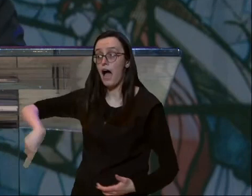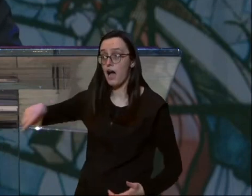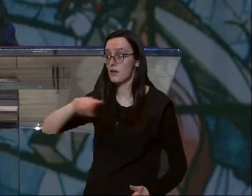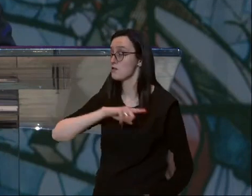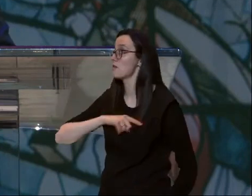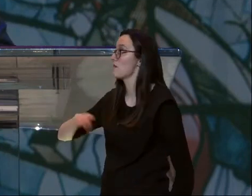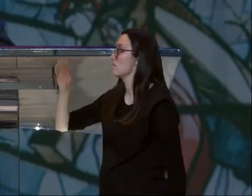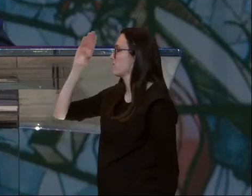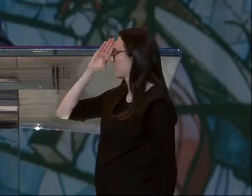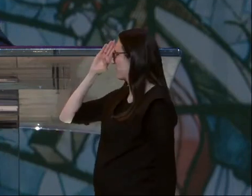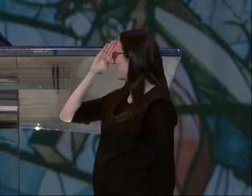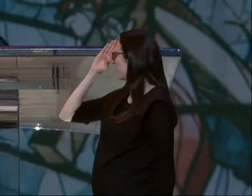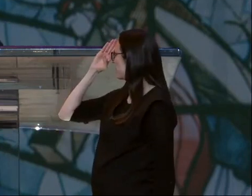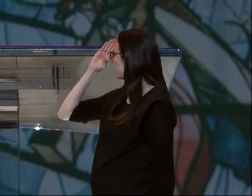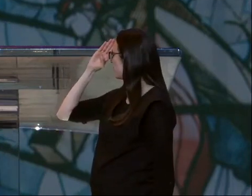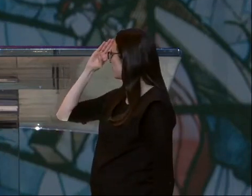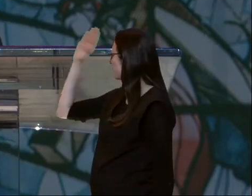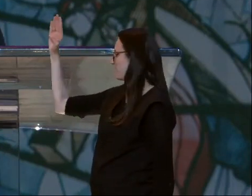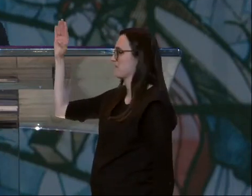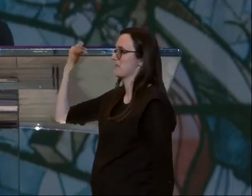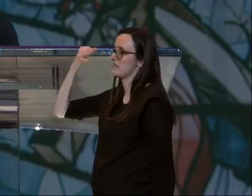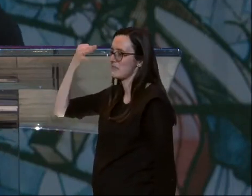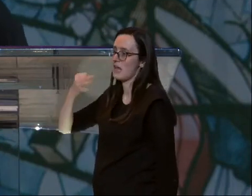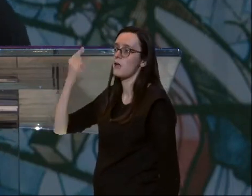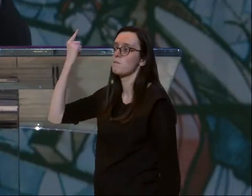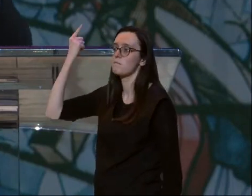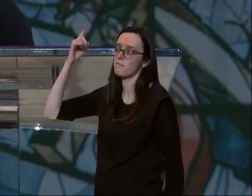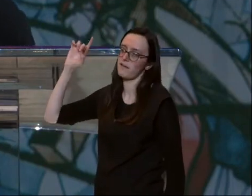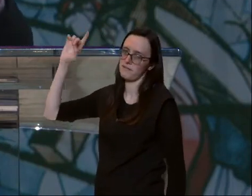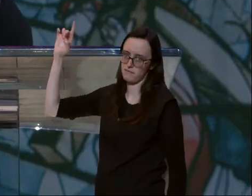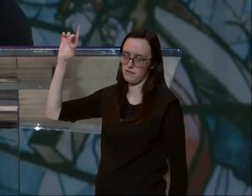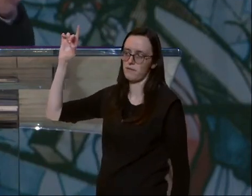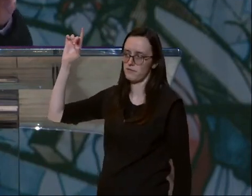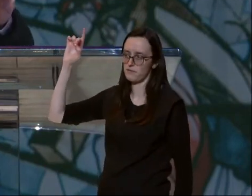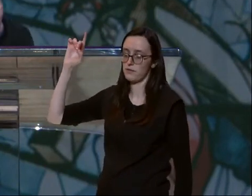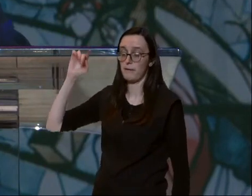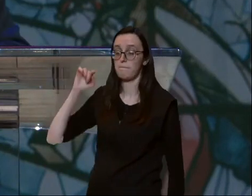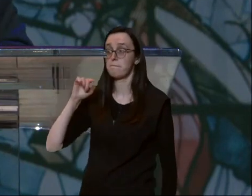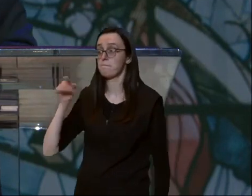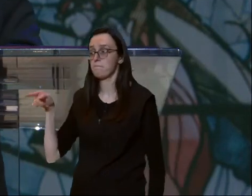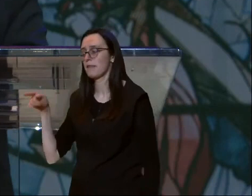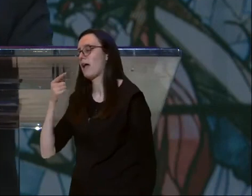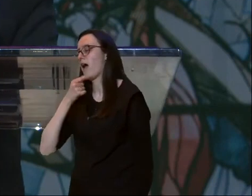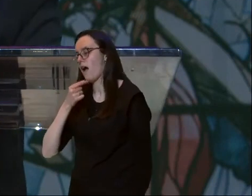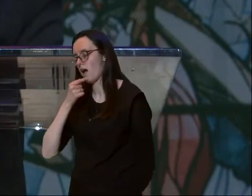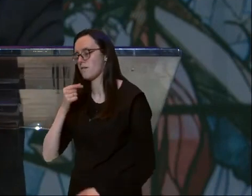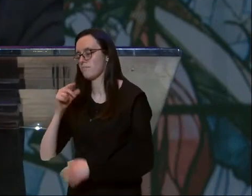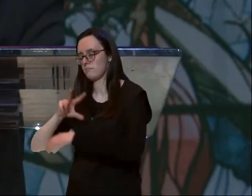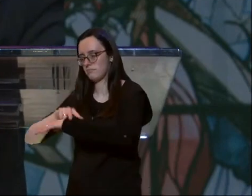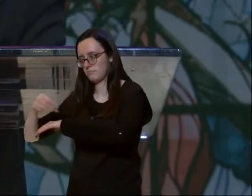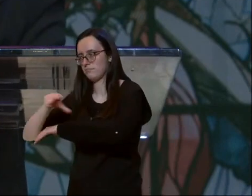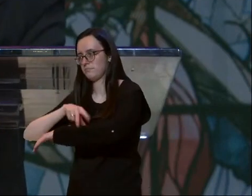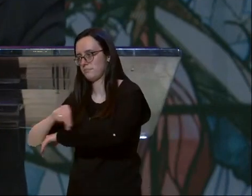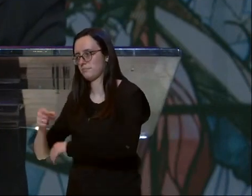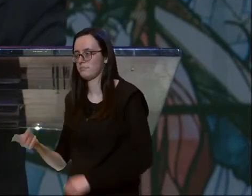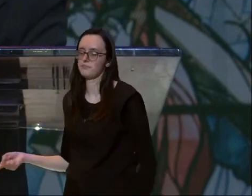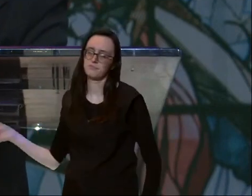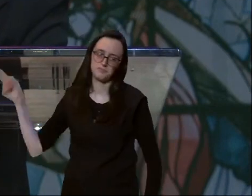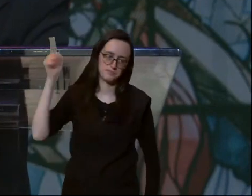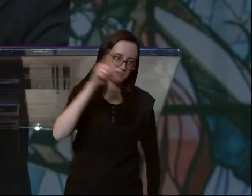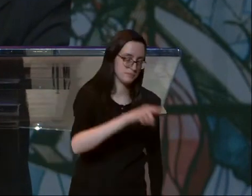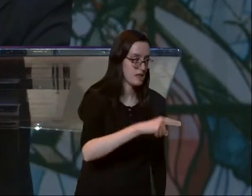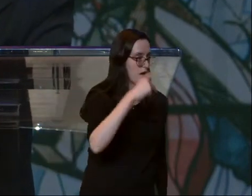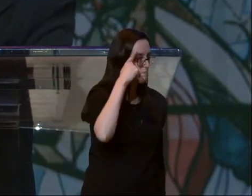Ele não errou. Quando Naamã chega diante do profeta, ele